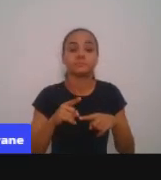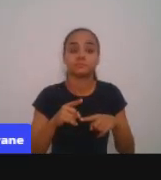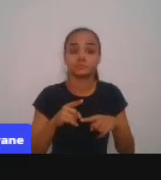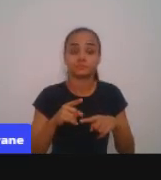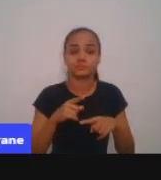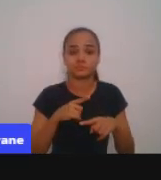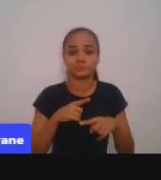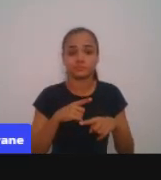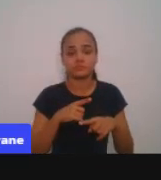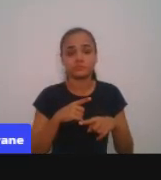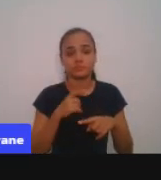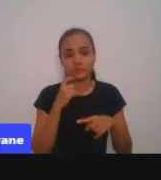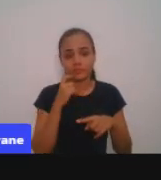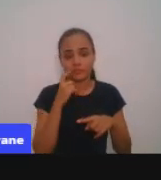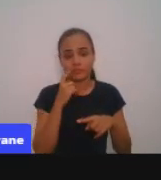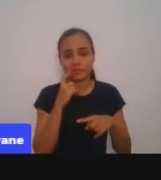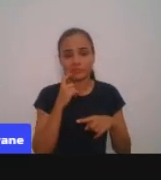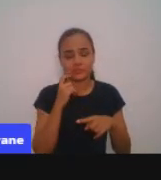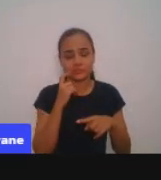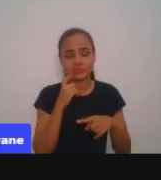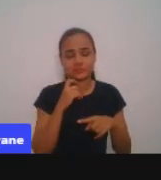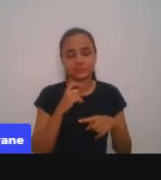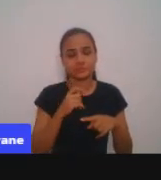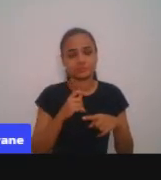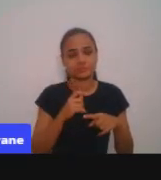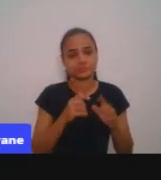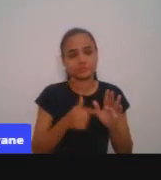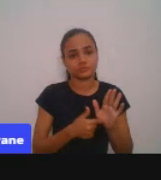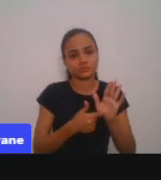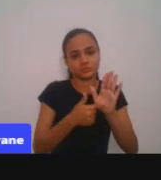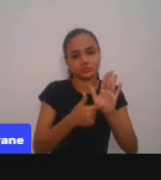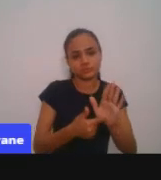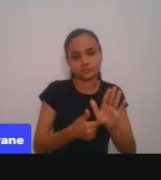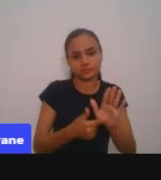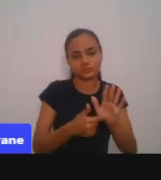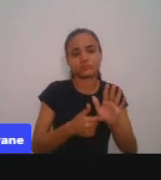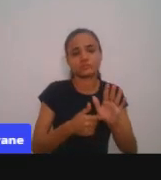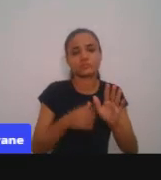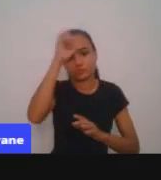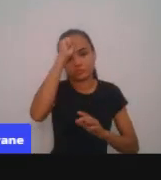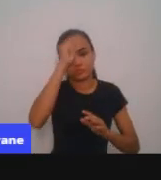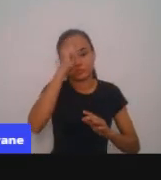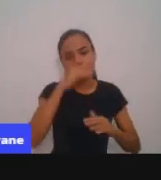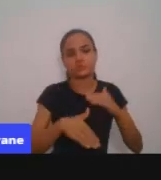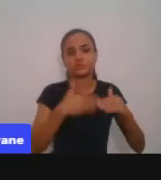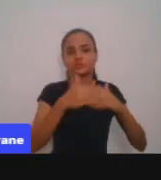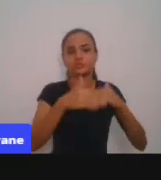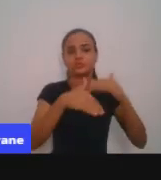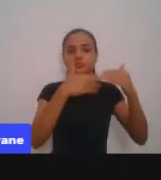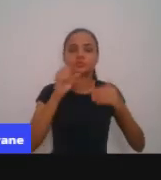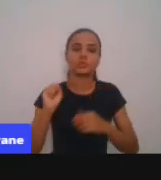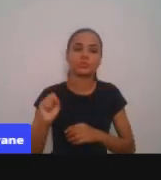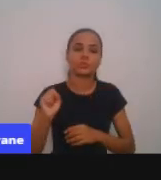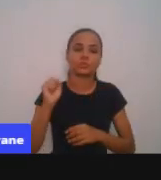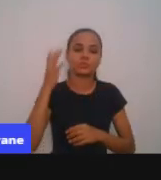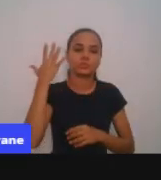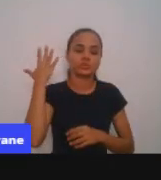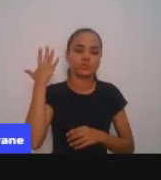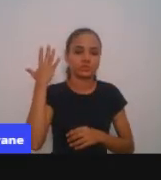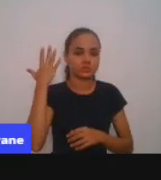também não representa que os processos de aprendizagem aconteceram, né? Então, é uma temática